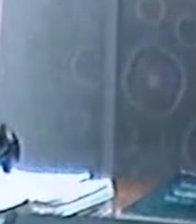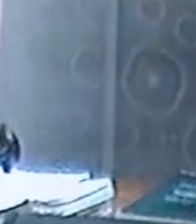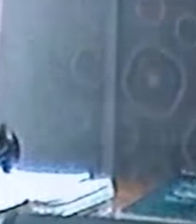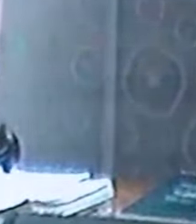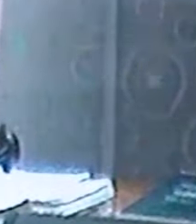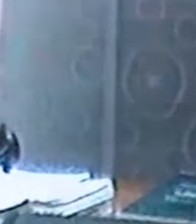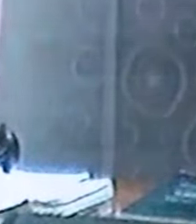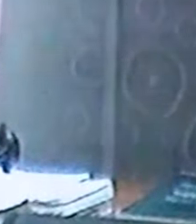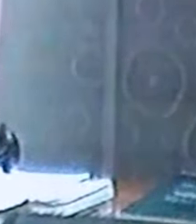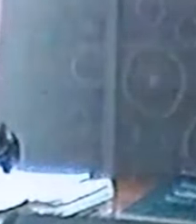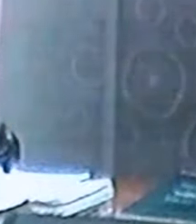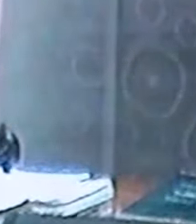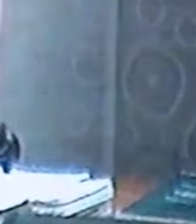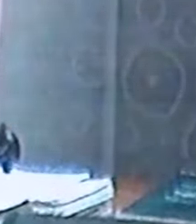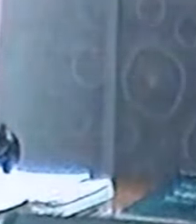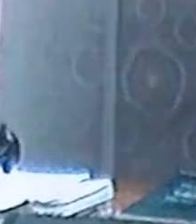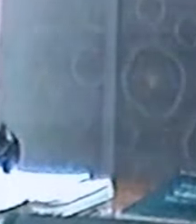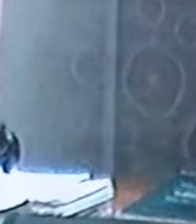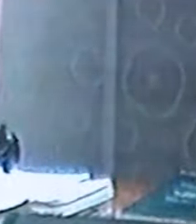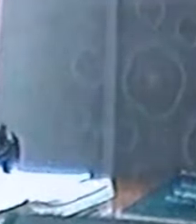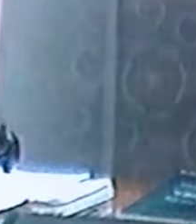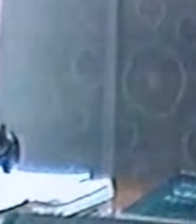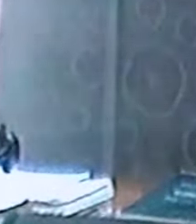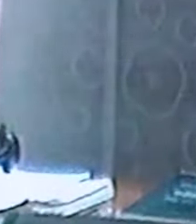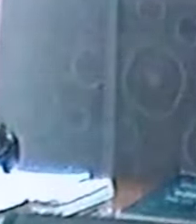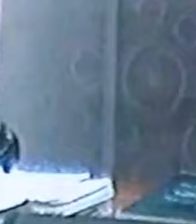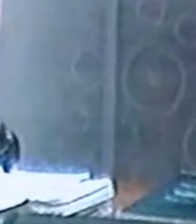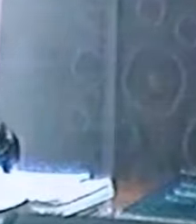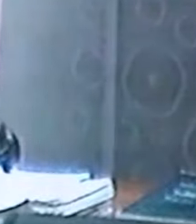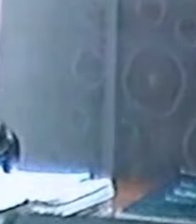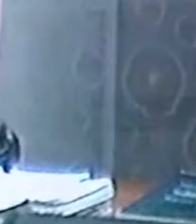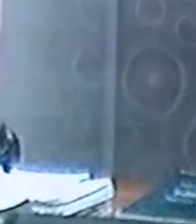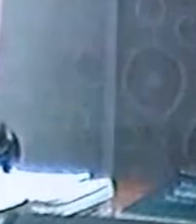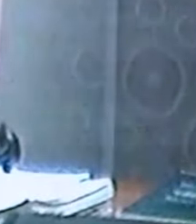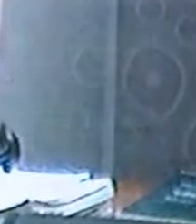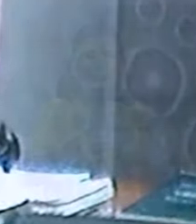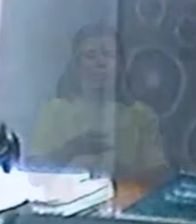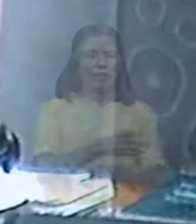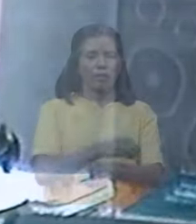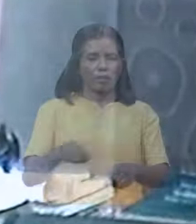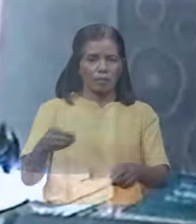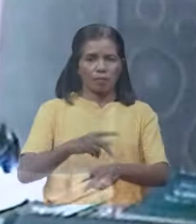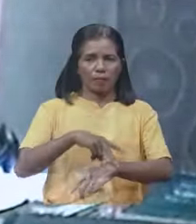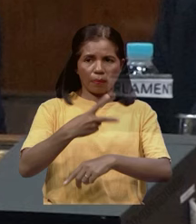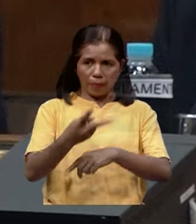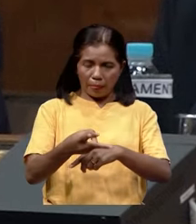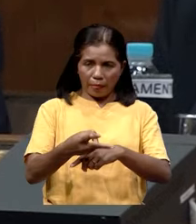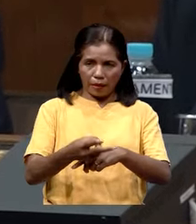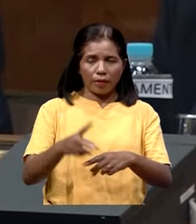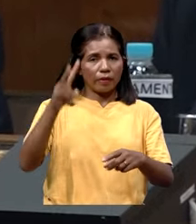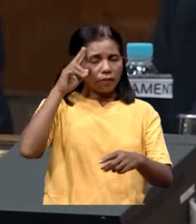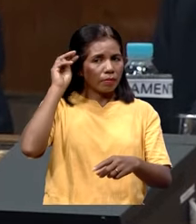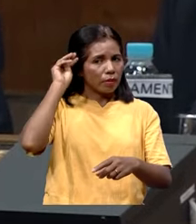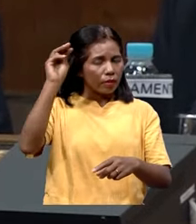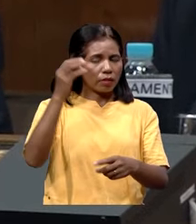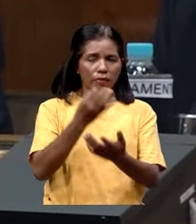governo, nem a política, né, atuar para depois ir para ver uma boa situação. A tamba preocupação, né, vice-ministra